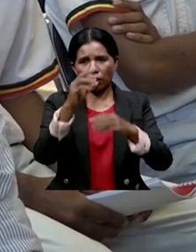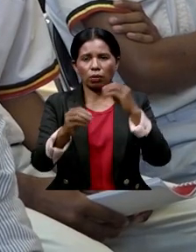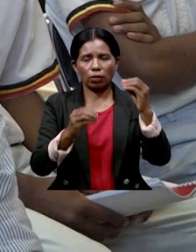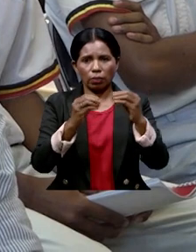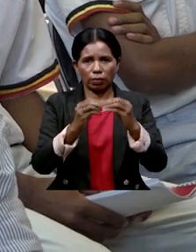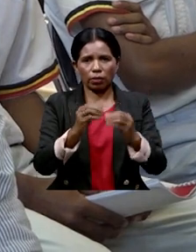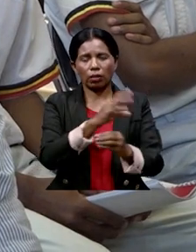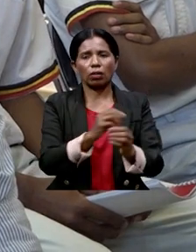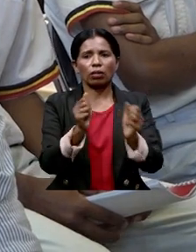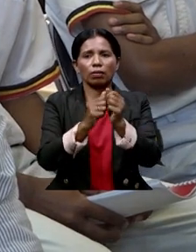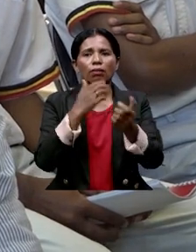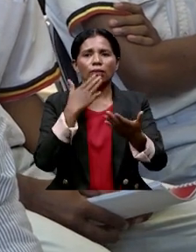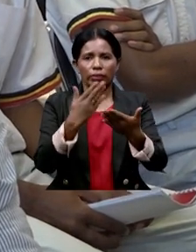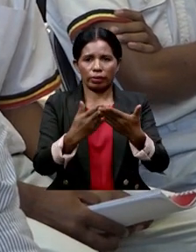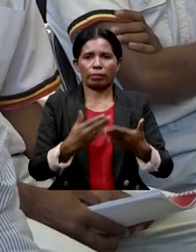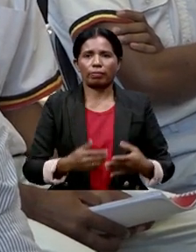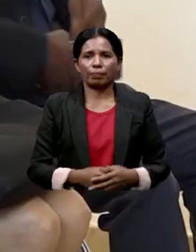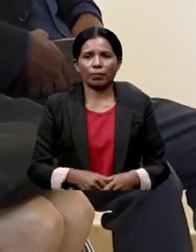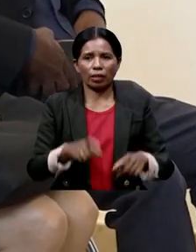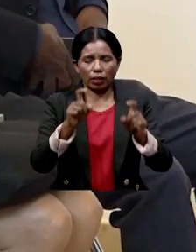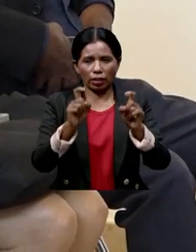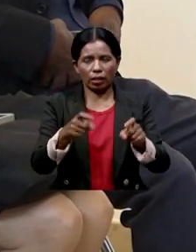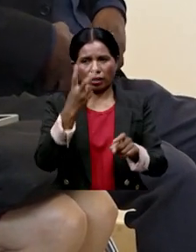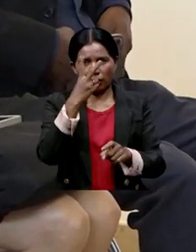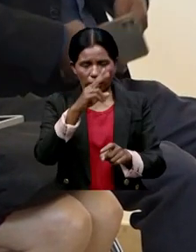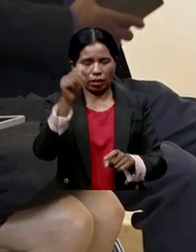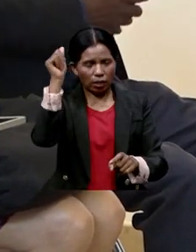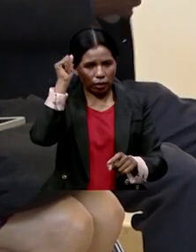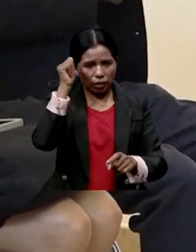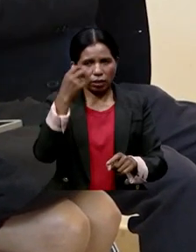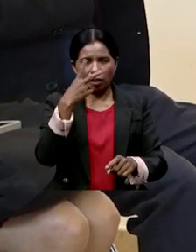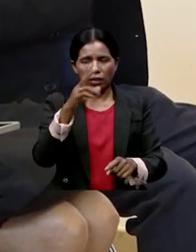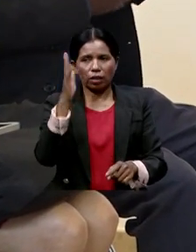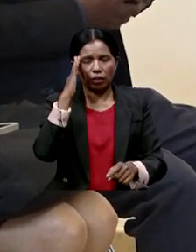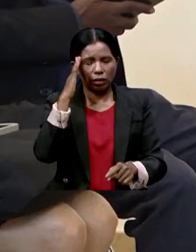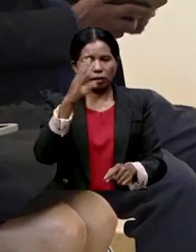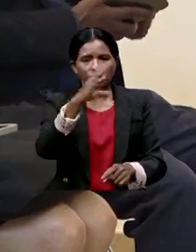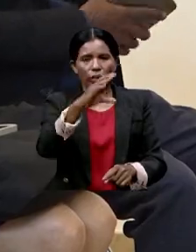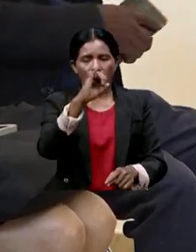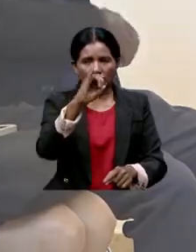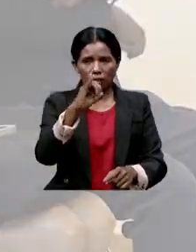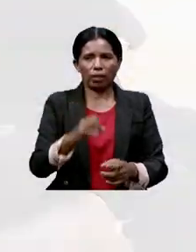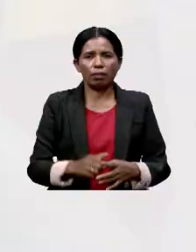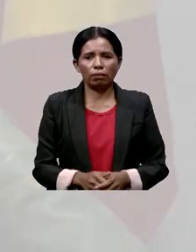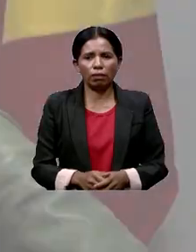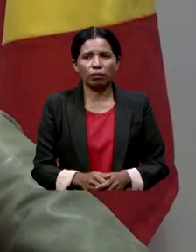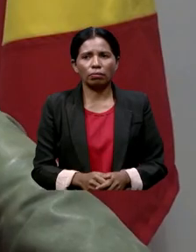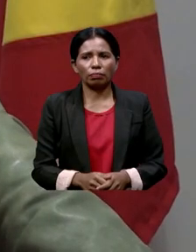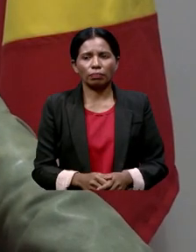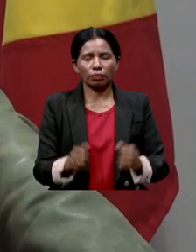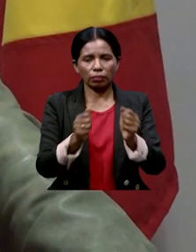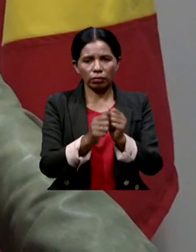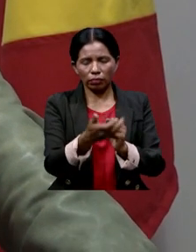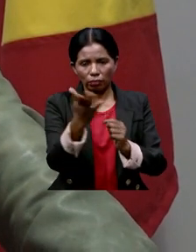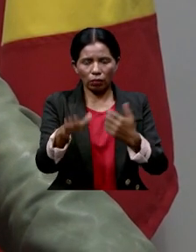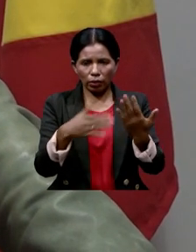Né Rodiak. Tem que reanalisar tanto o Né, o Conselho de Imprensa, o